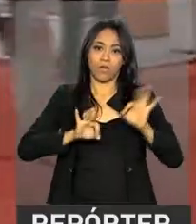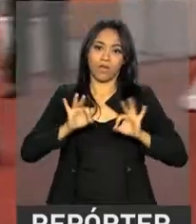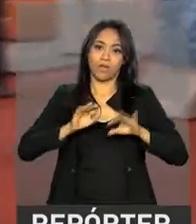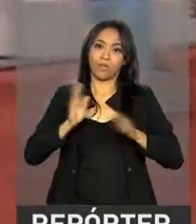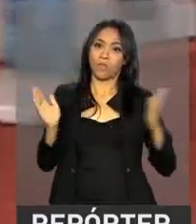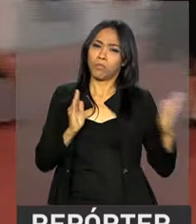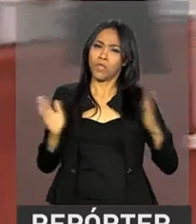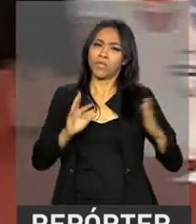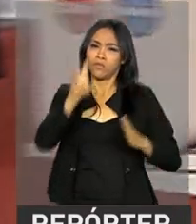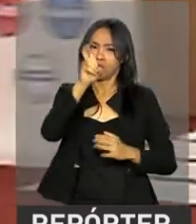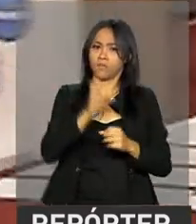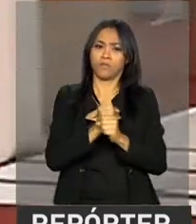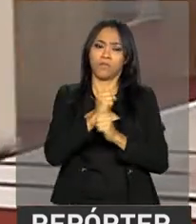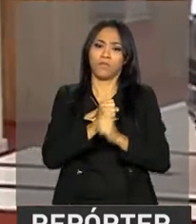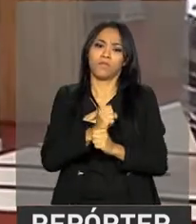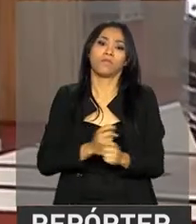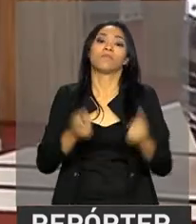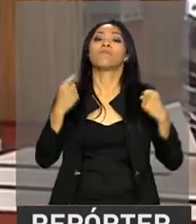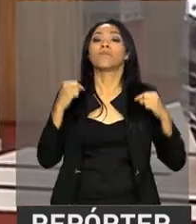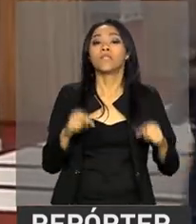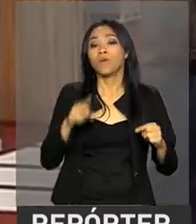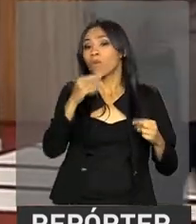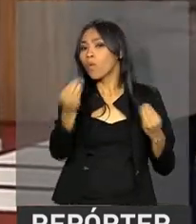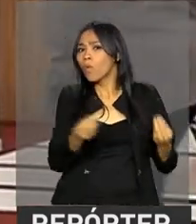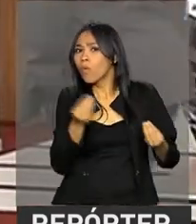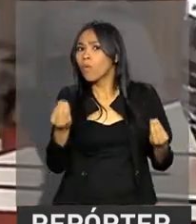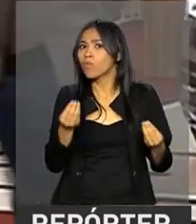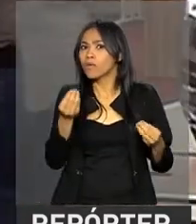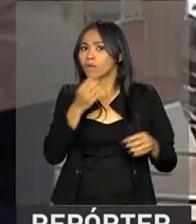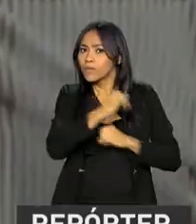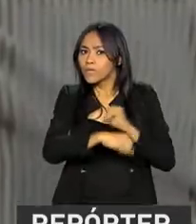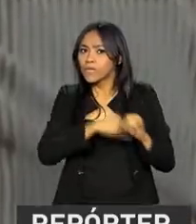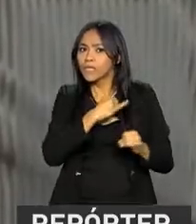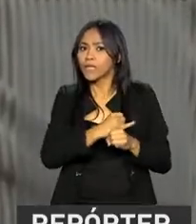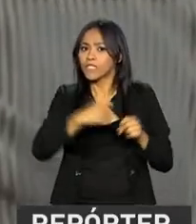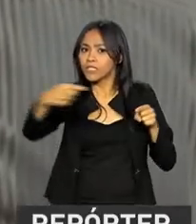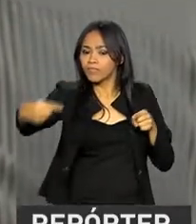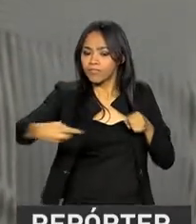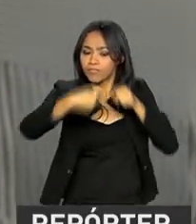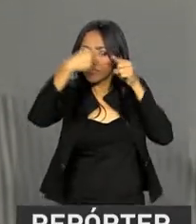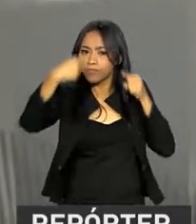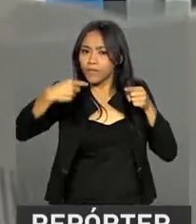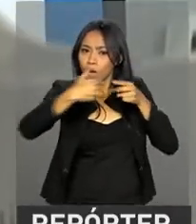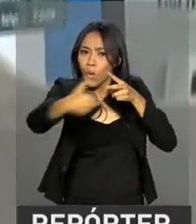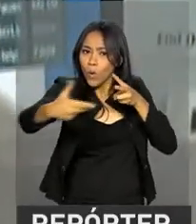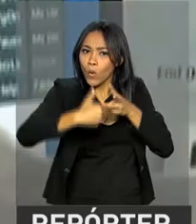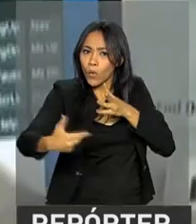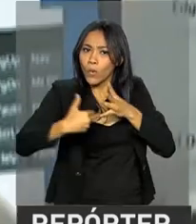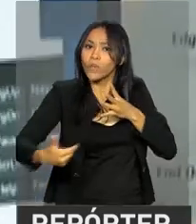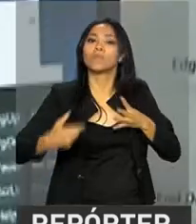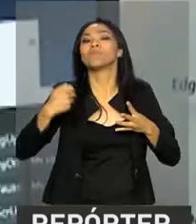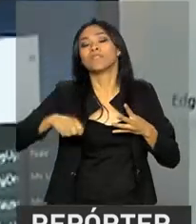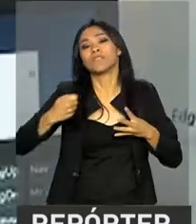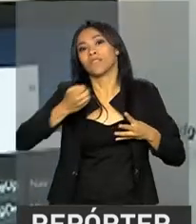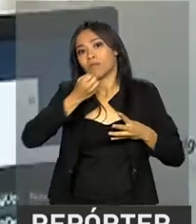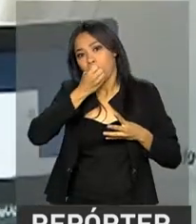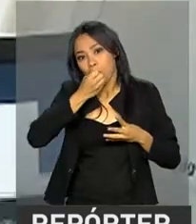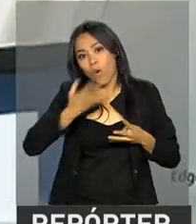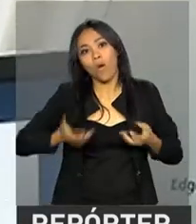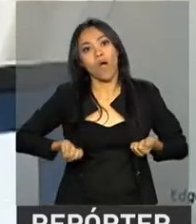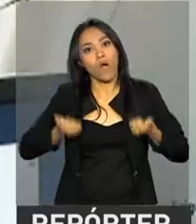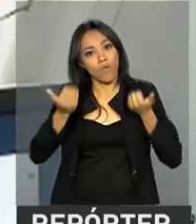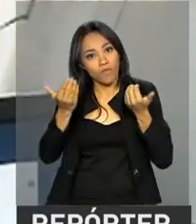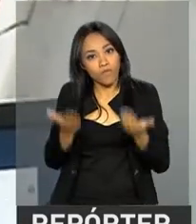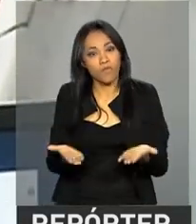amplamente pessoas e coisas como prevê o plano do mctc é preciso uma boa oferta de banda larga no brasil